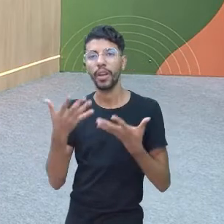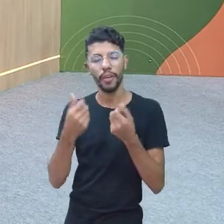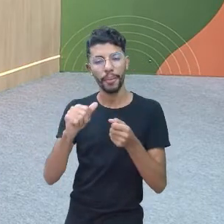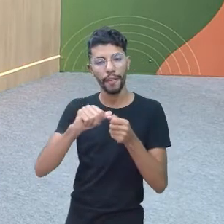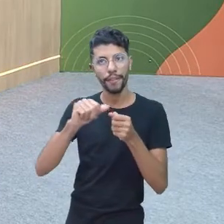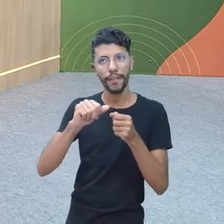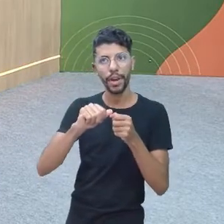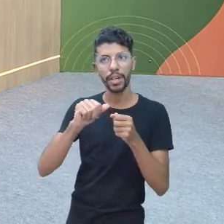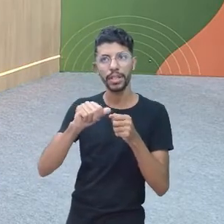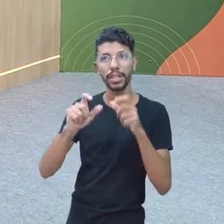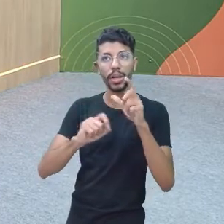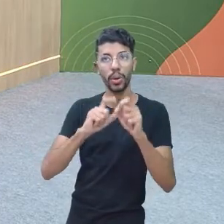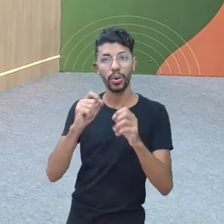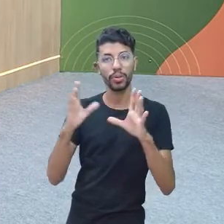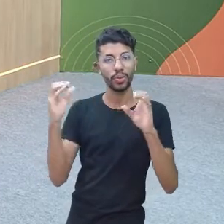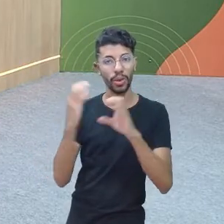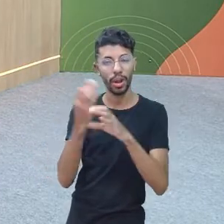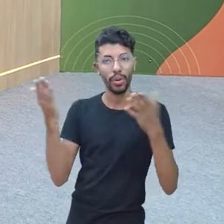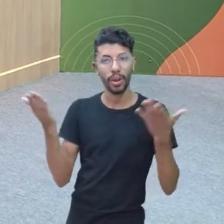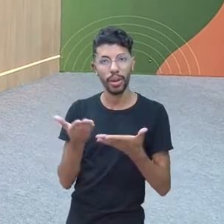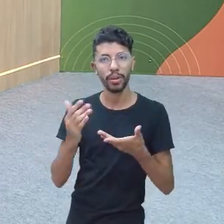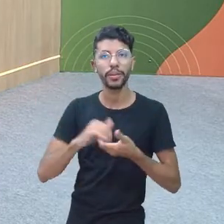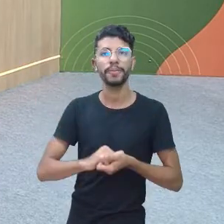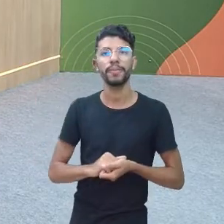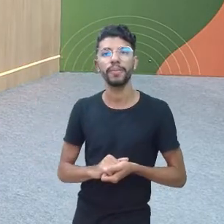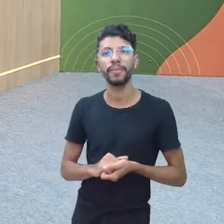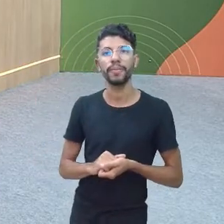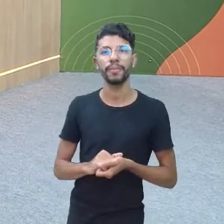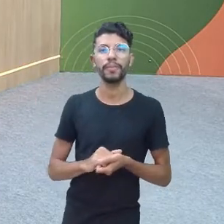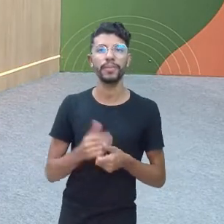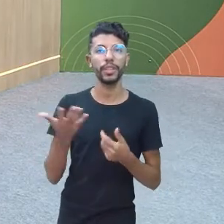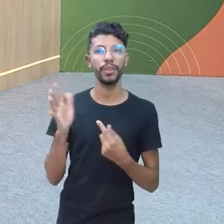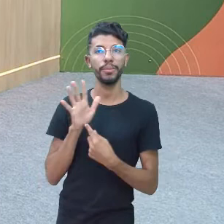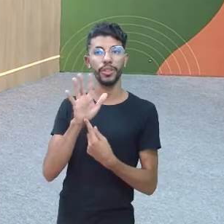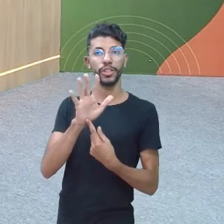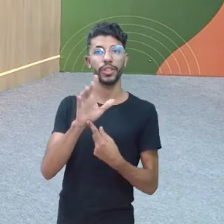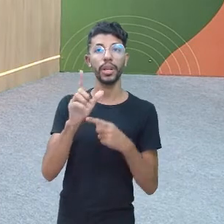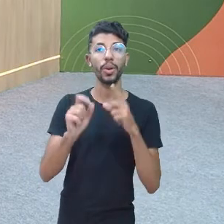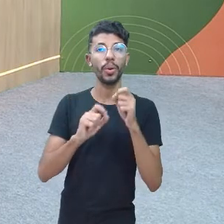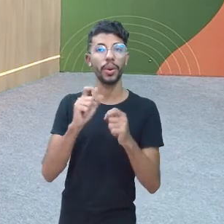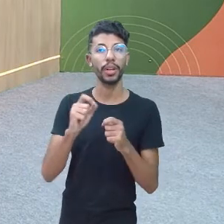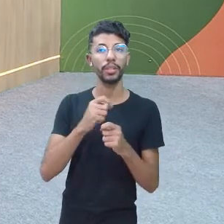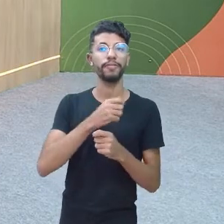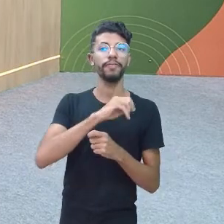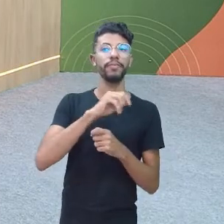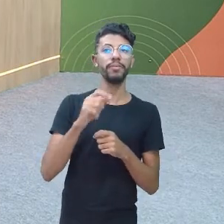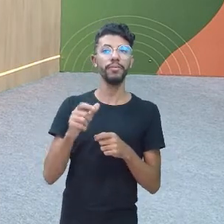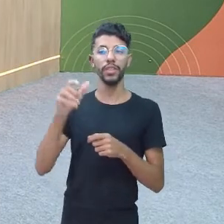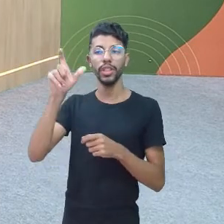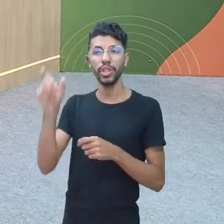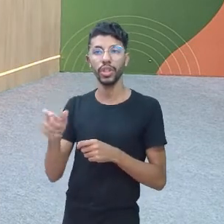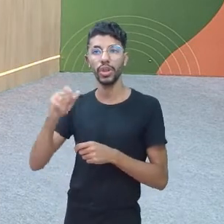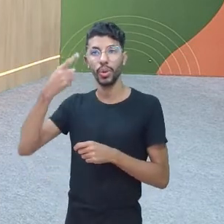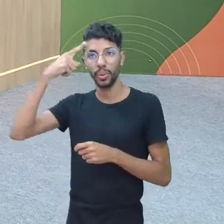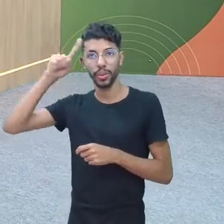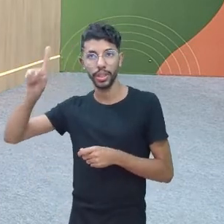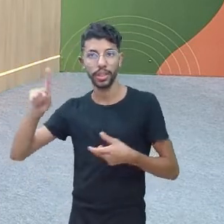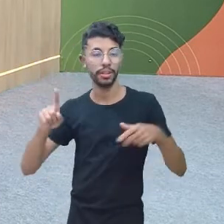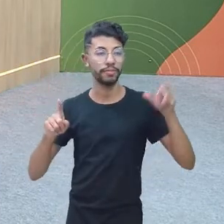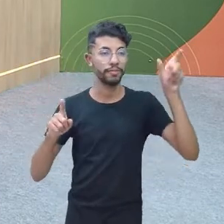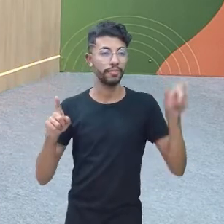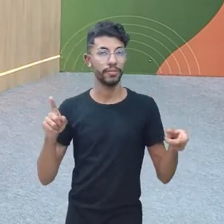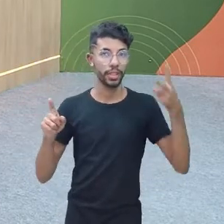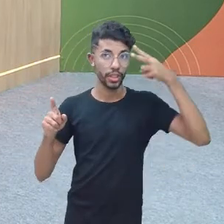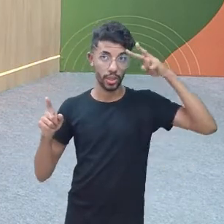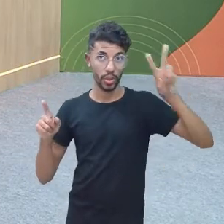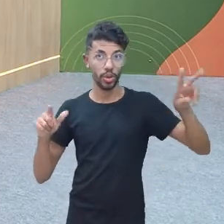mais limpa, eu apaguei um pouquinho aqui em cima e estou deixando destacadas essas informações, ó. João trabalhou um dia e Paulo